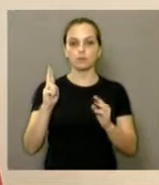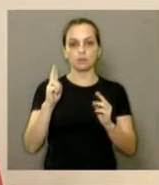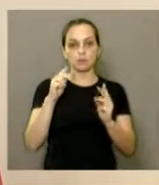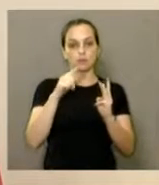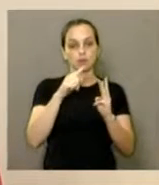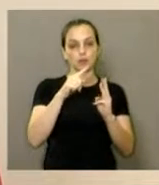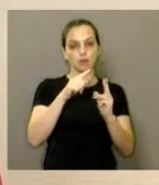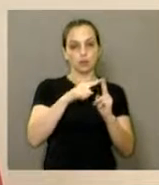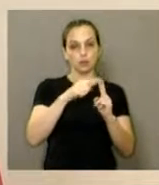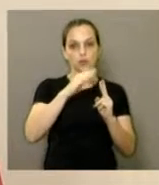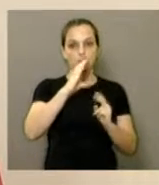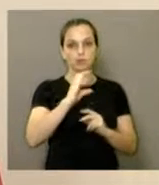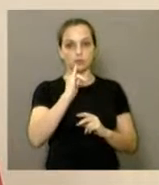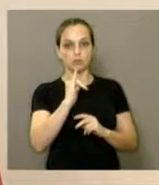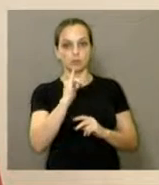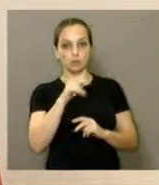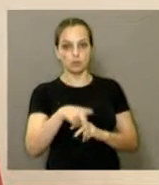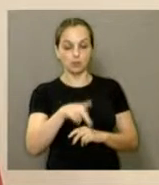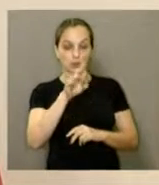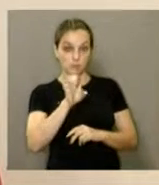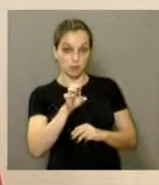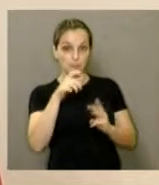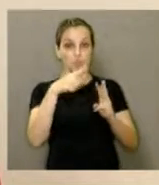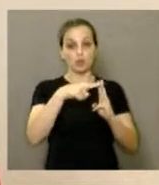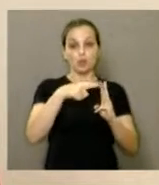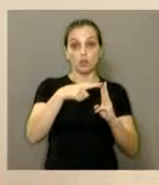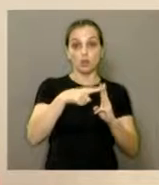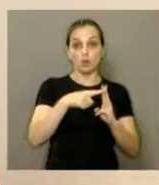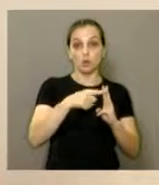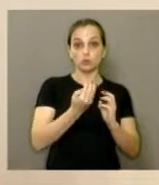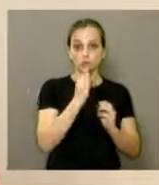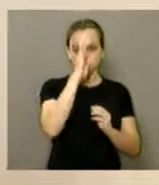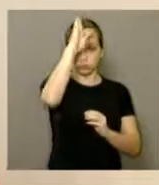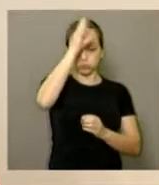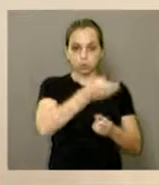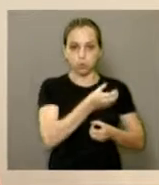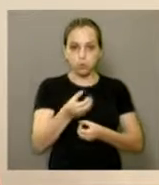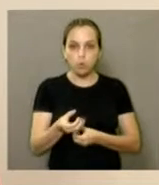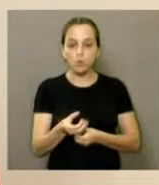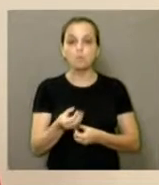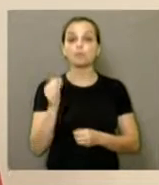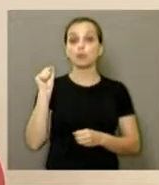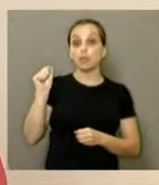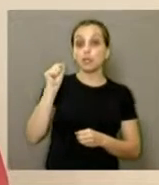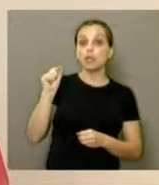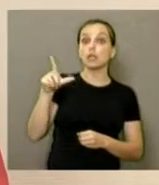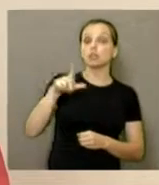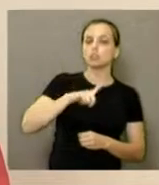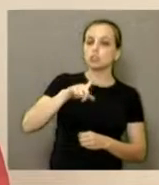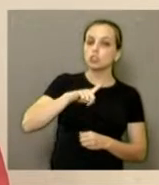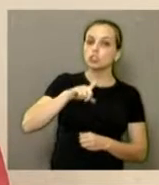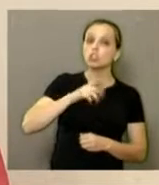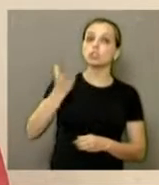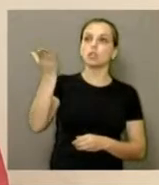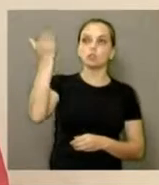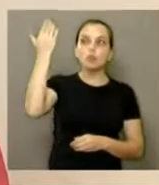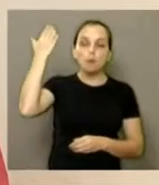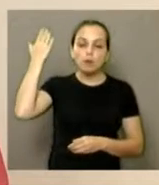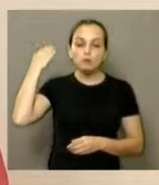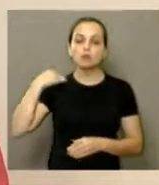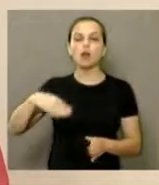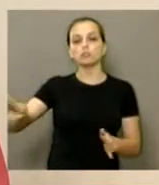CIP, que é o que o Edio falou, e uma taxa de bombeiro. Isso já existia quando nós